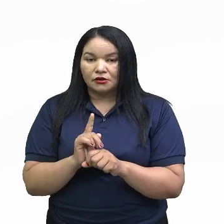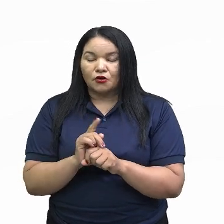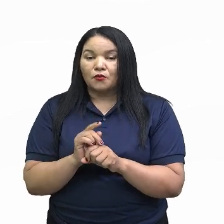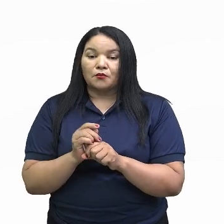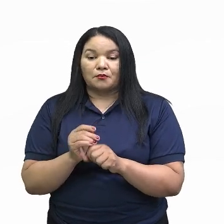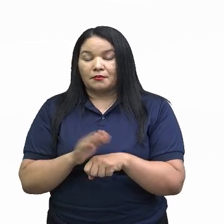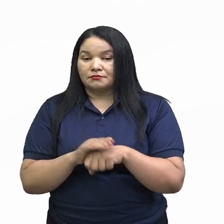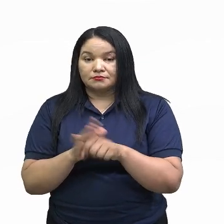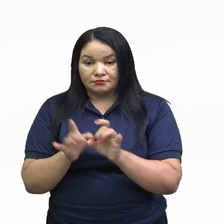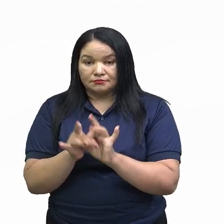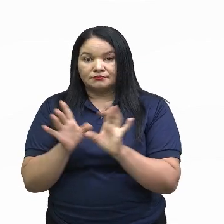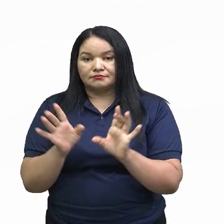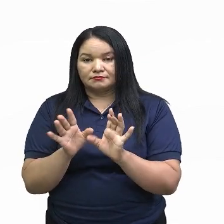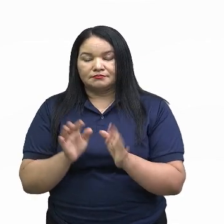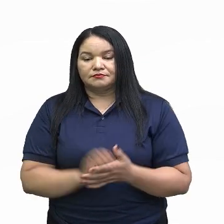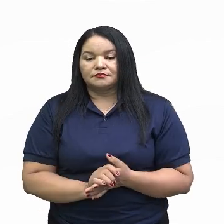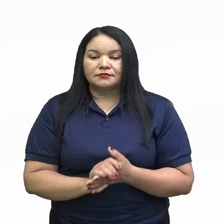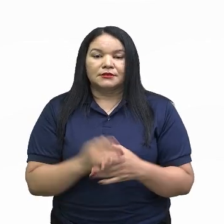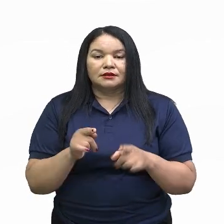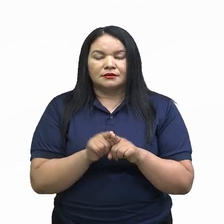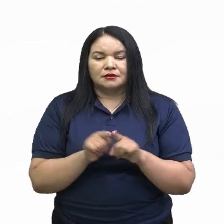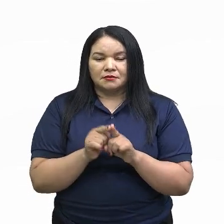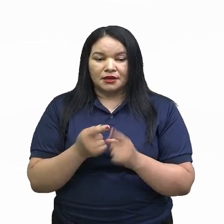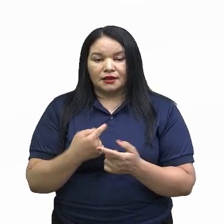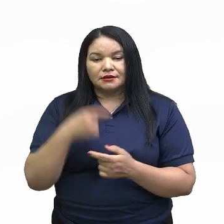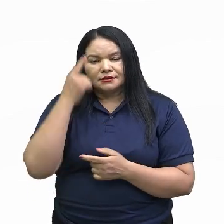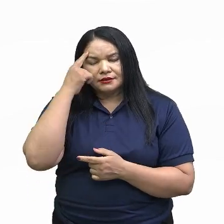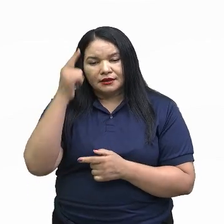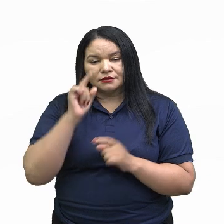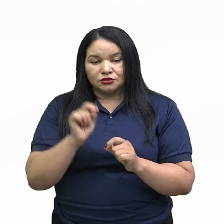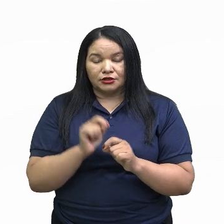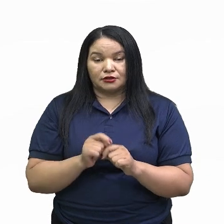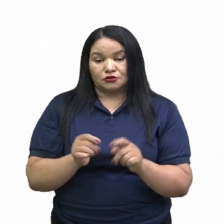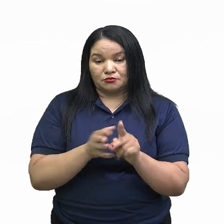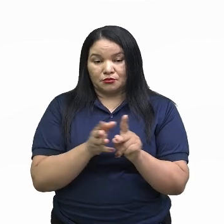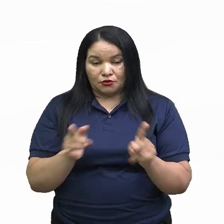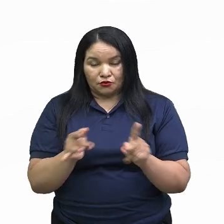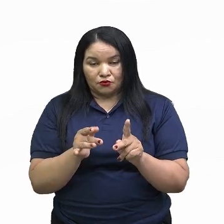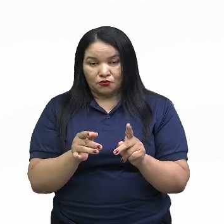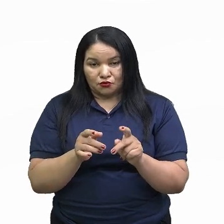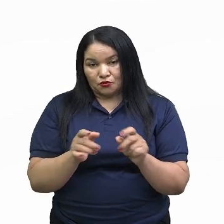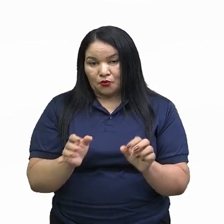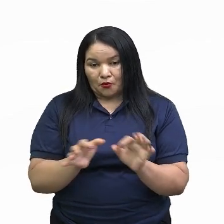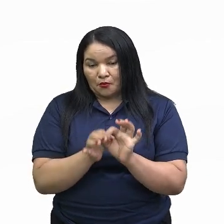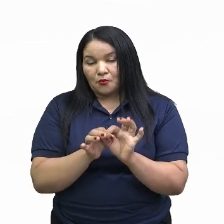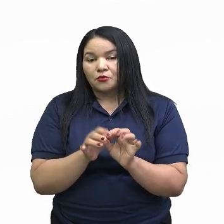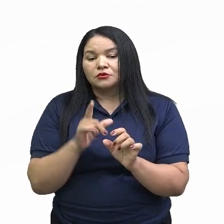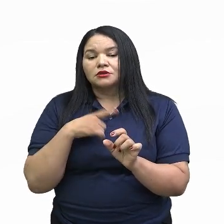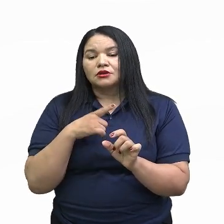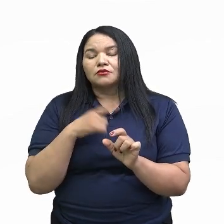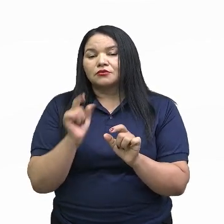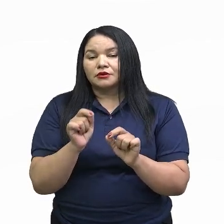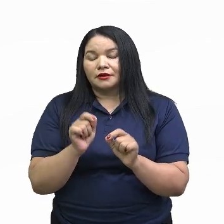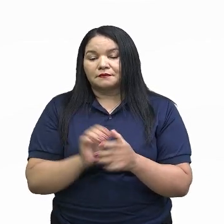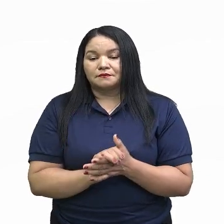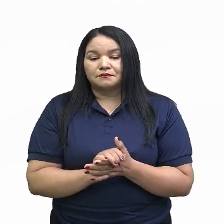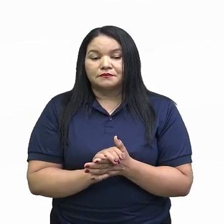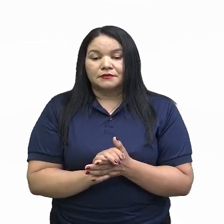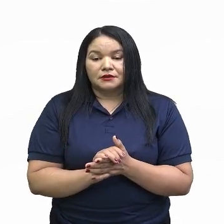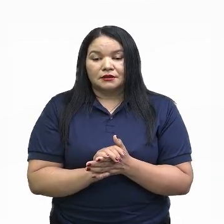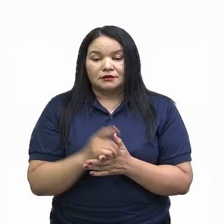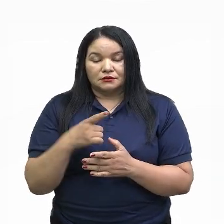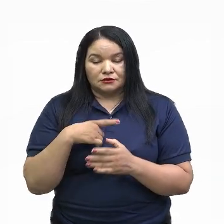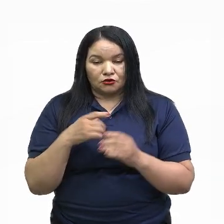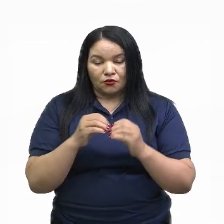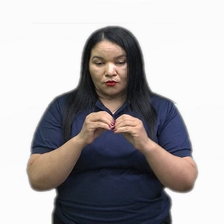Mas, dentro dessa ideia de período composto, nós vamos ter uma série de classificações aí, que são as